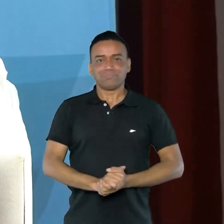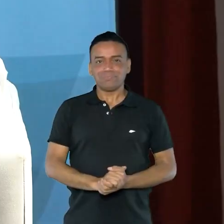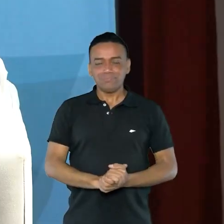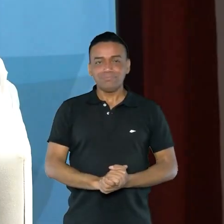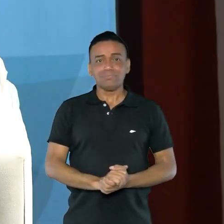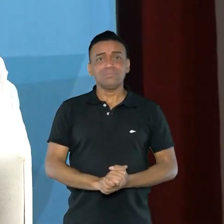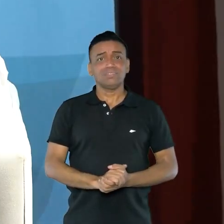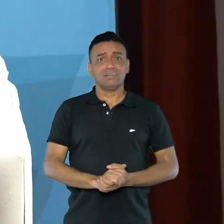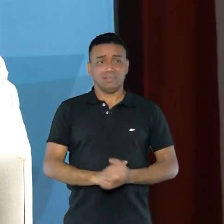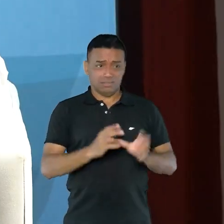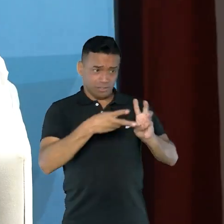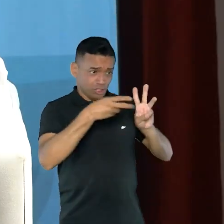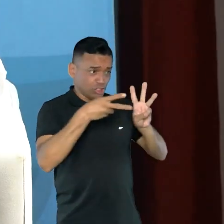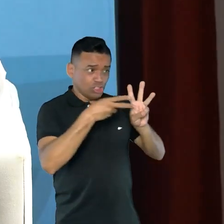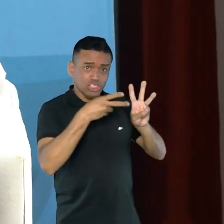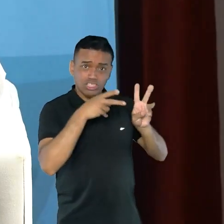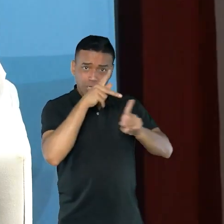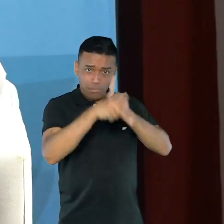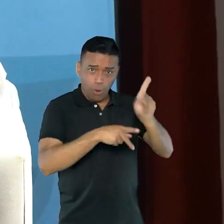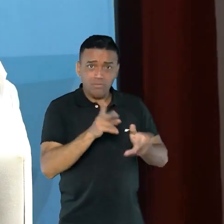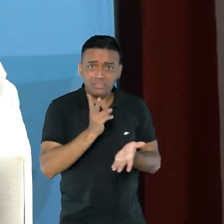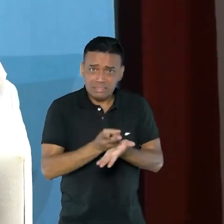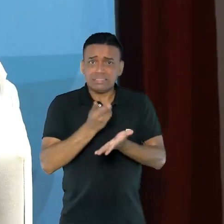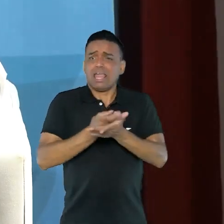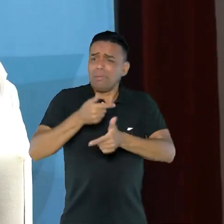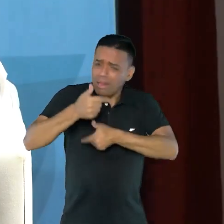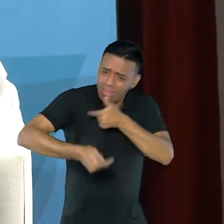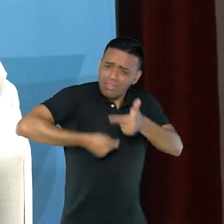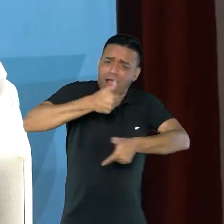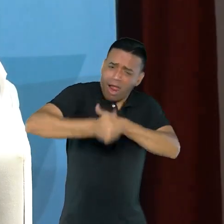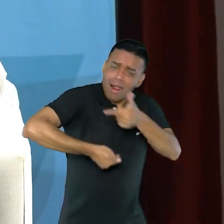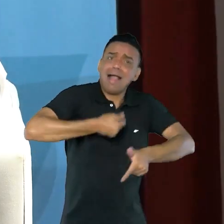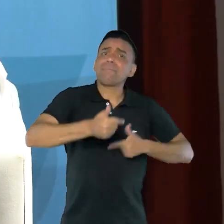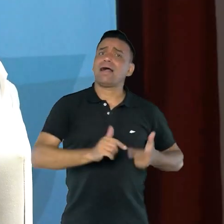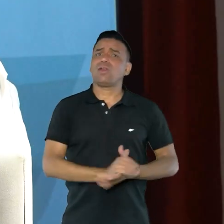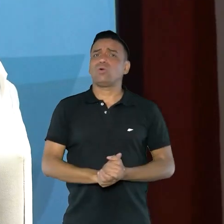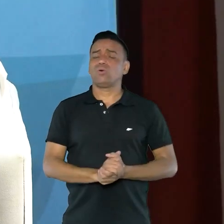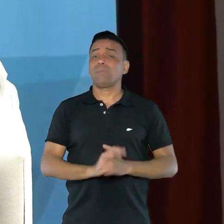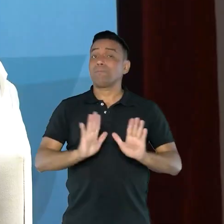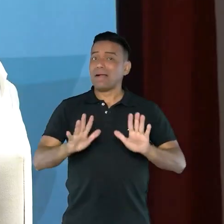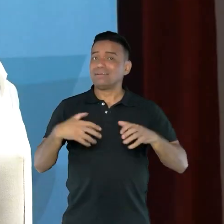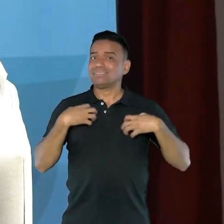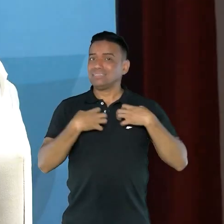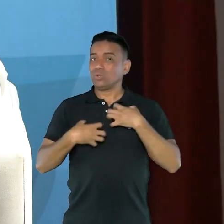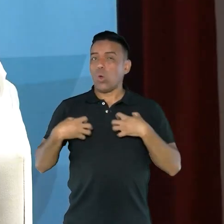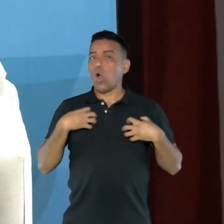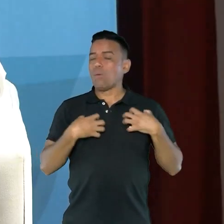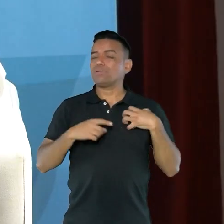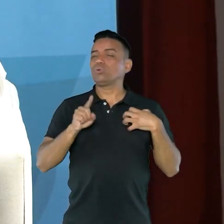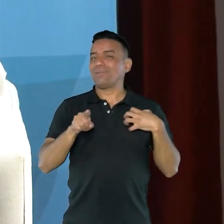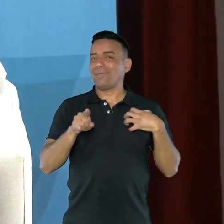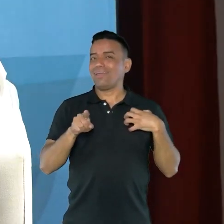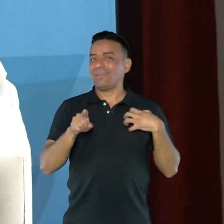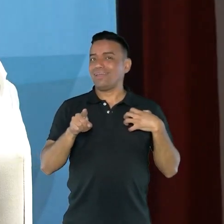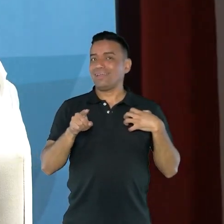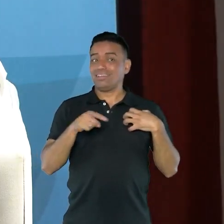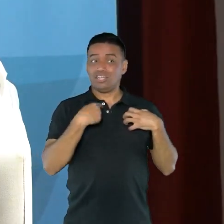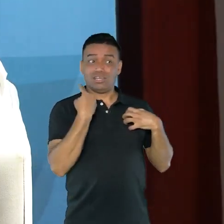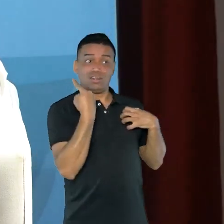nossos povos sempre trabalharam, mas me parece que o incômodo era de que a gente não queria, e não queremos